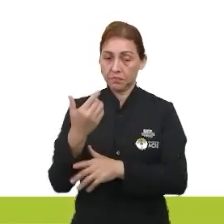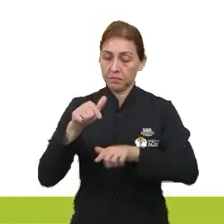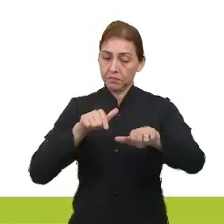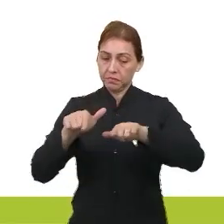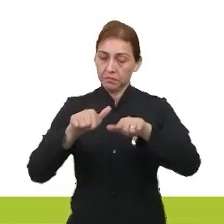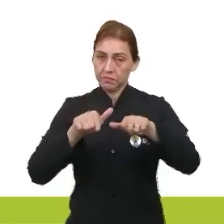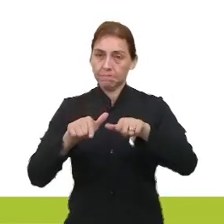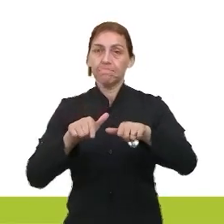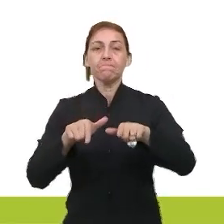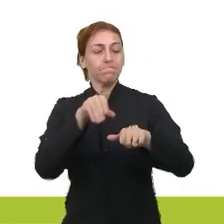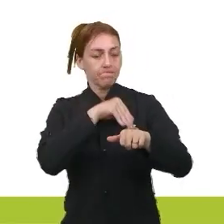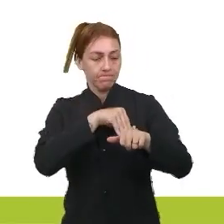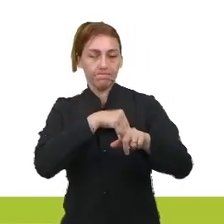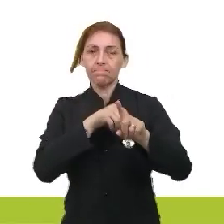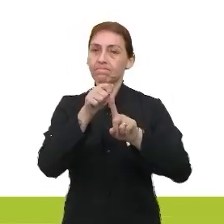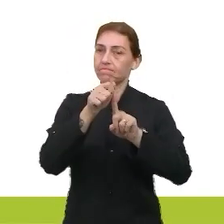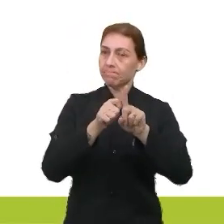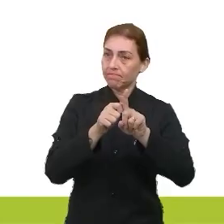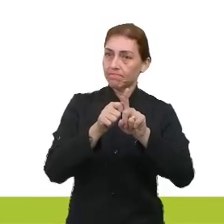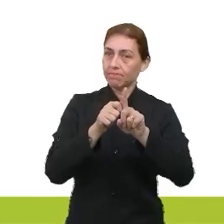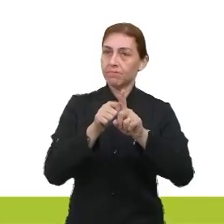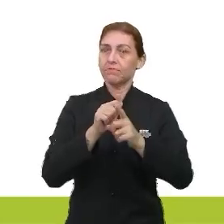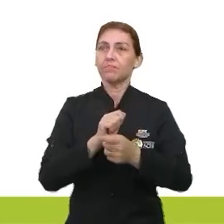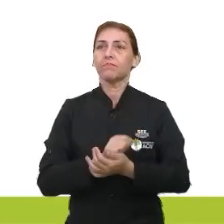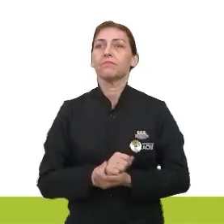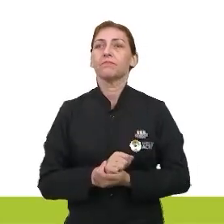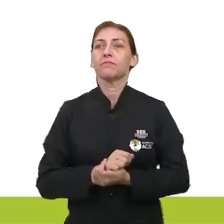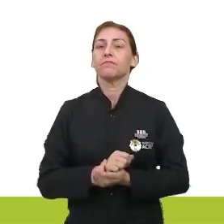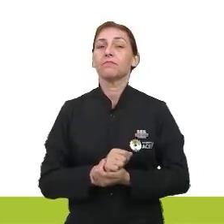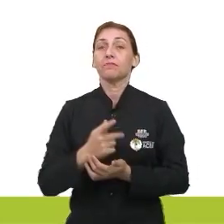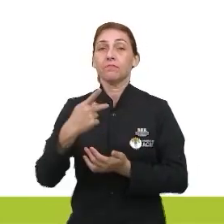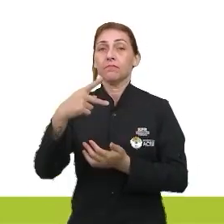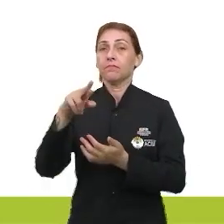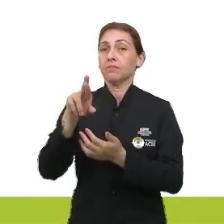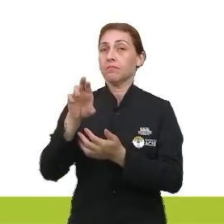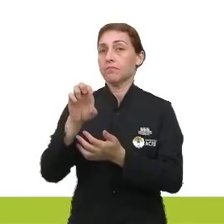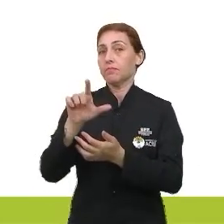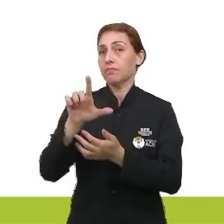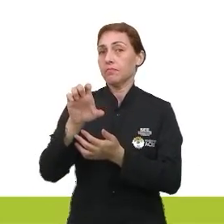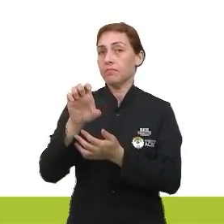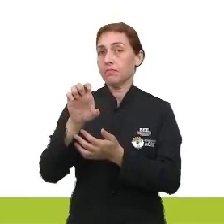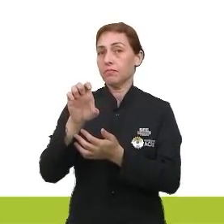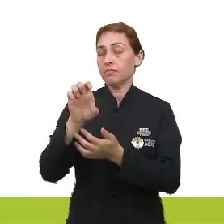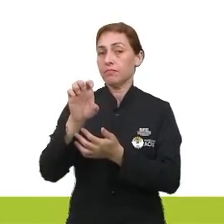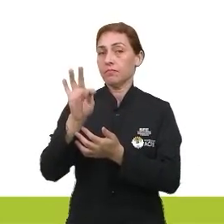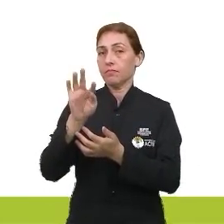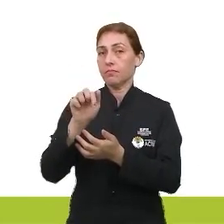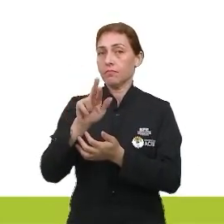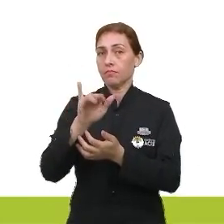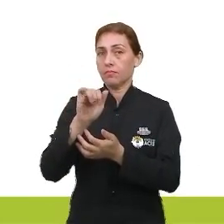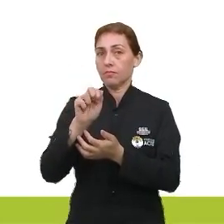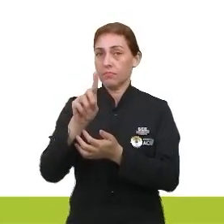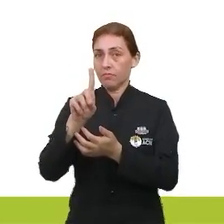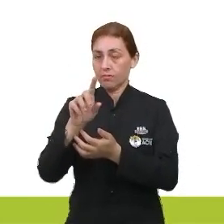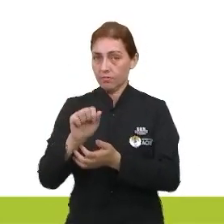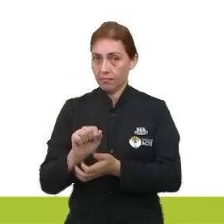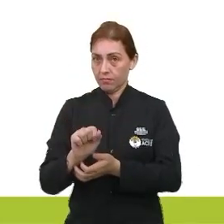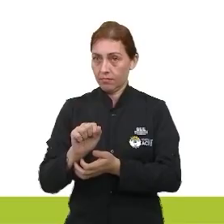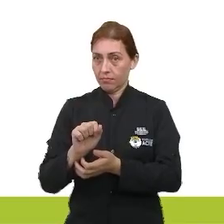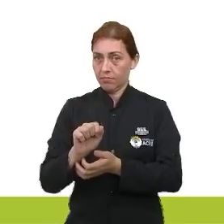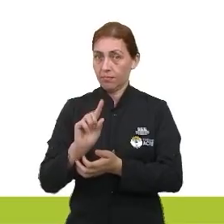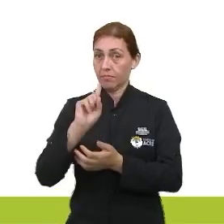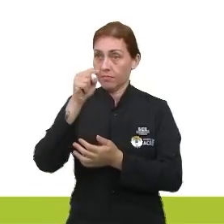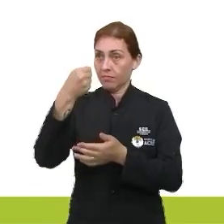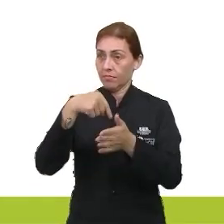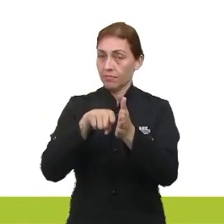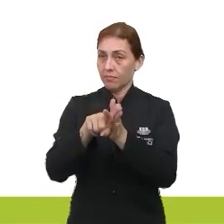trabalhadores assalariados, que nada mais são que a massa proletariada. Perfeito, gente?